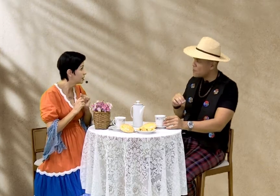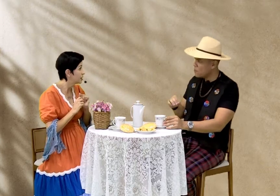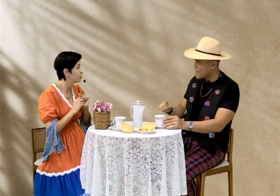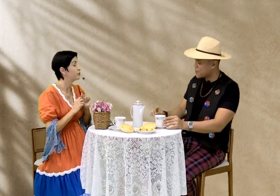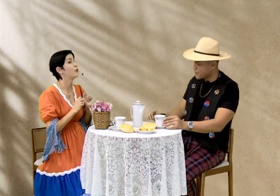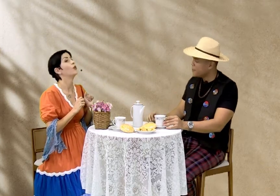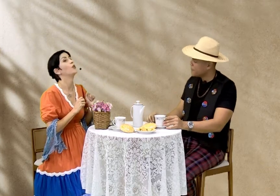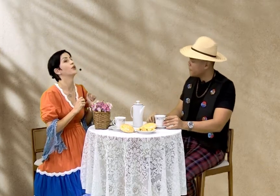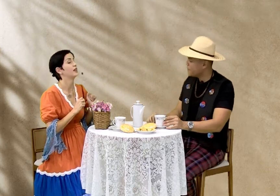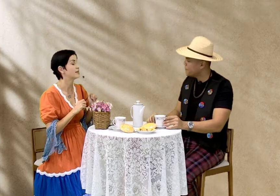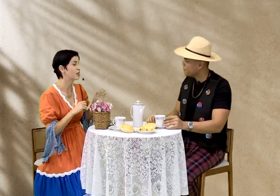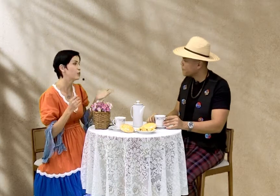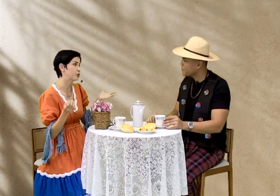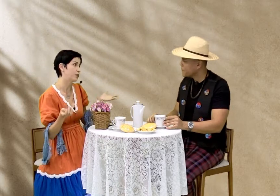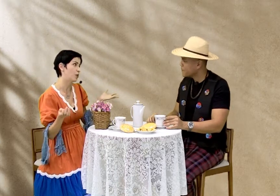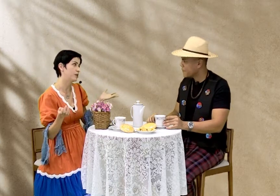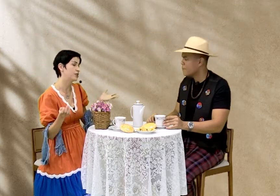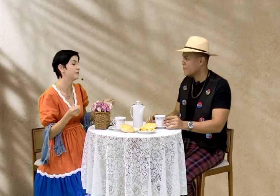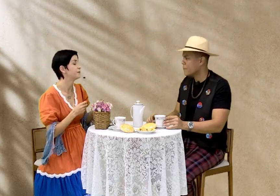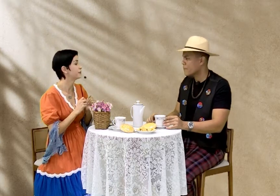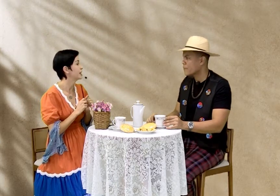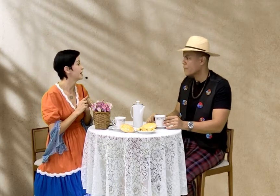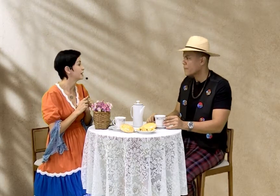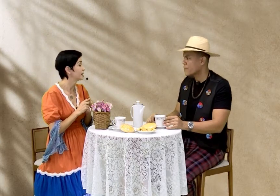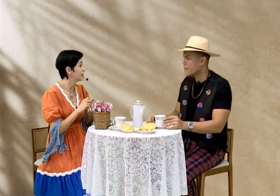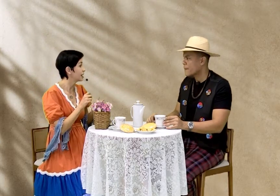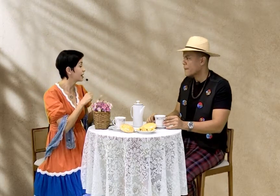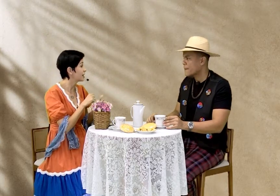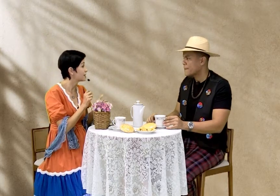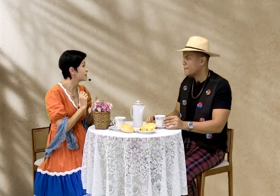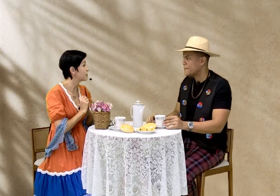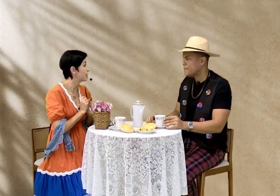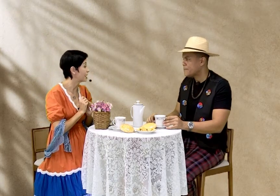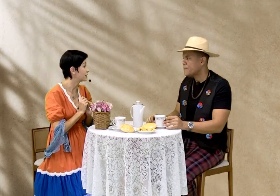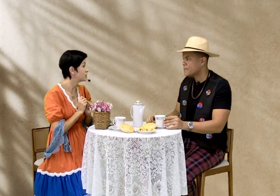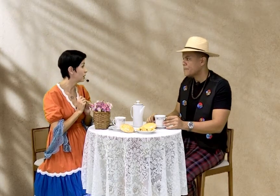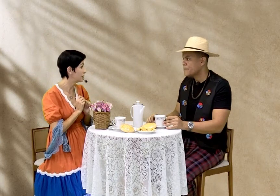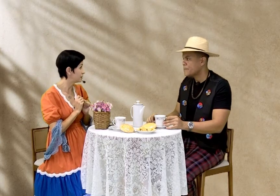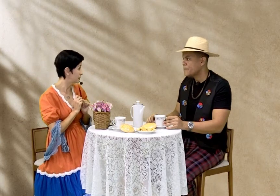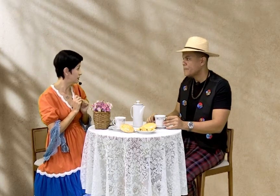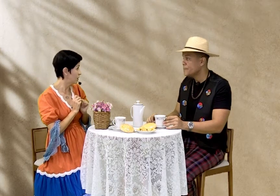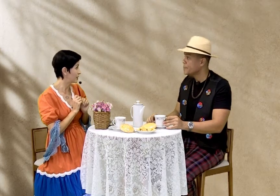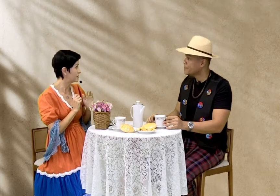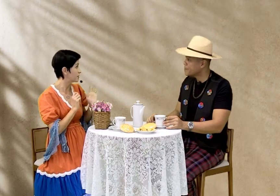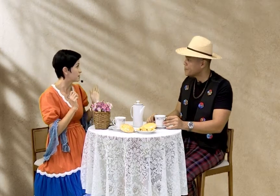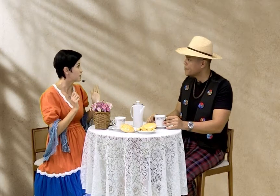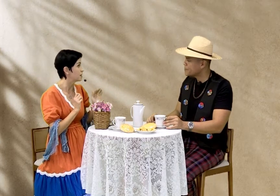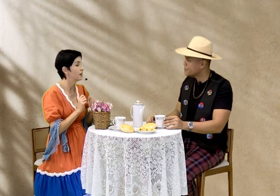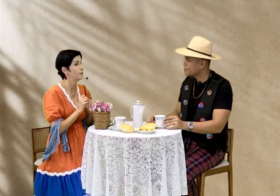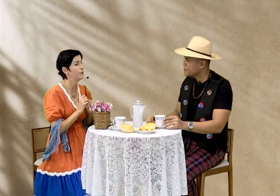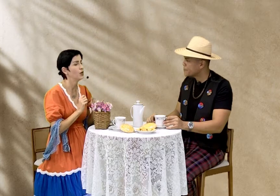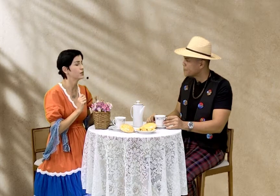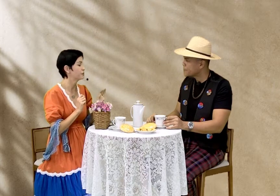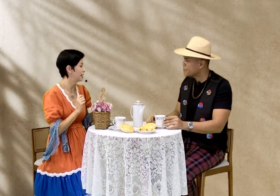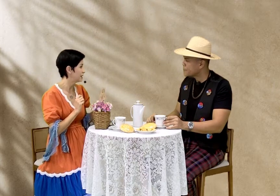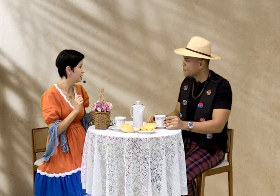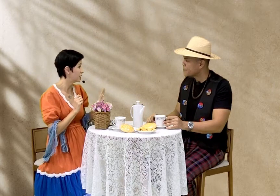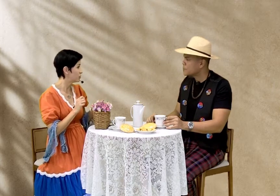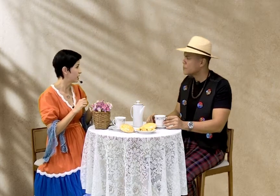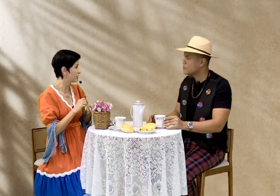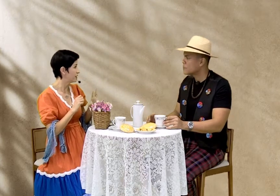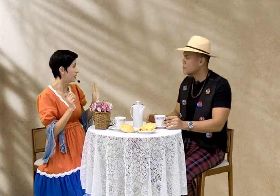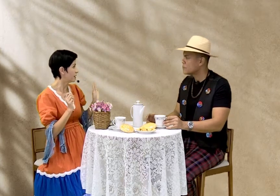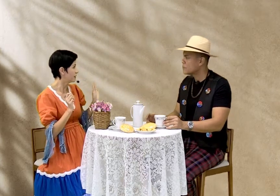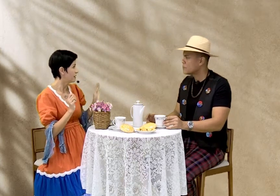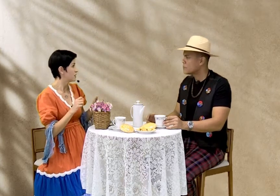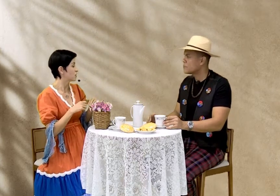passando por dificuldade, não foi? Foi, eles eram muito pobres. E ela recebeu uma carta de uma tia assim, muito velhinha, que